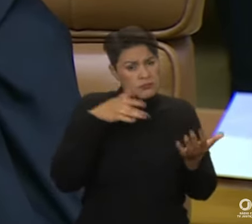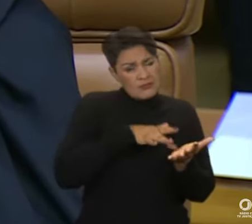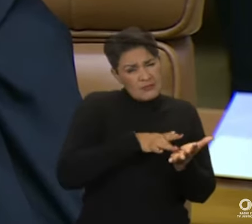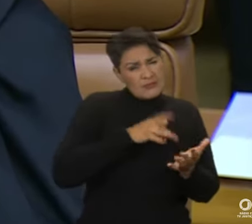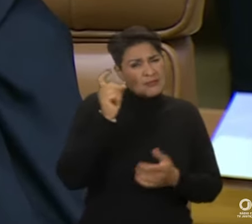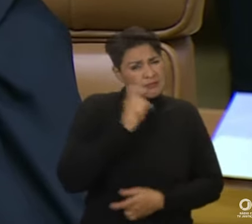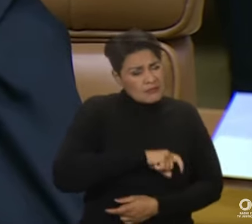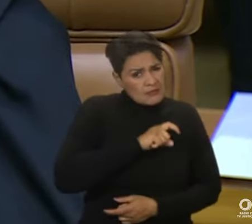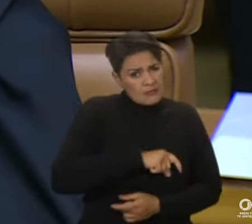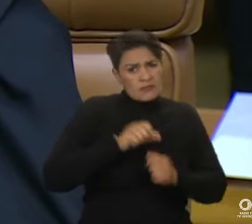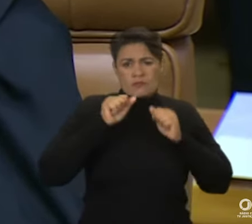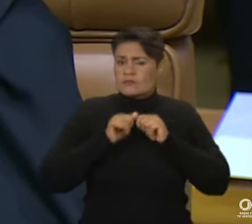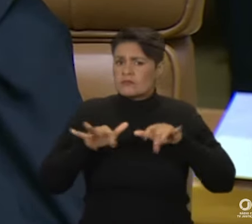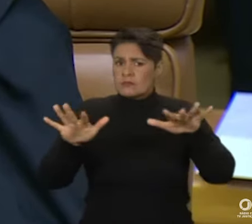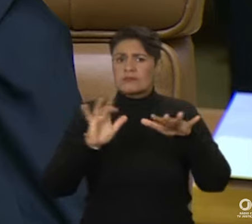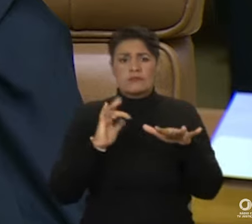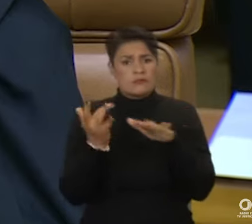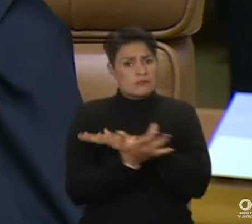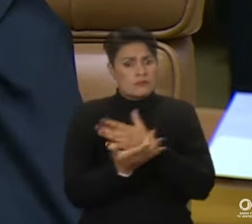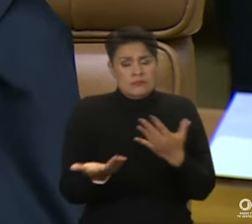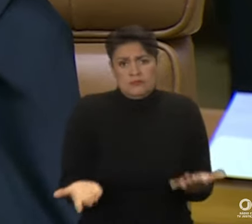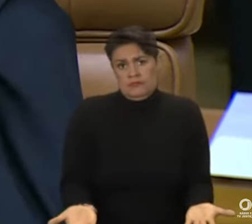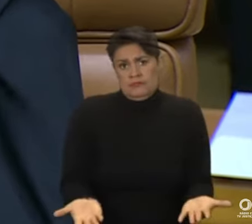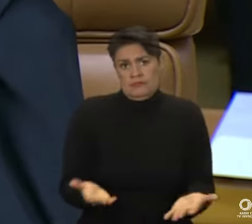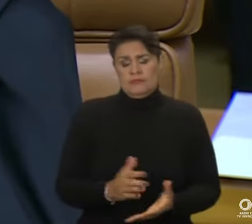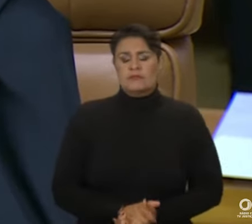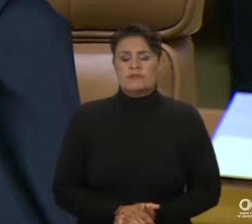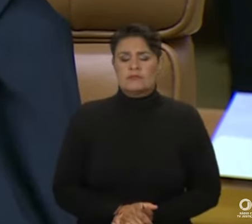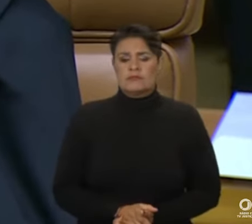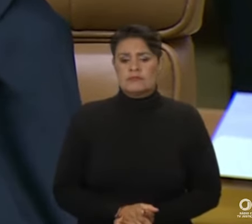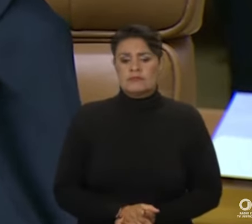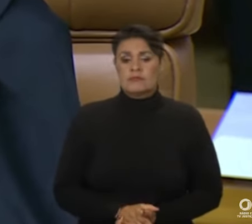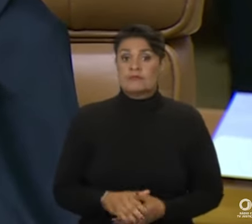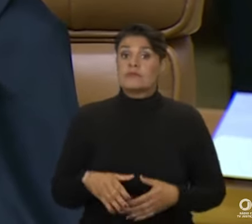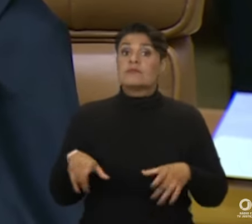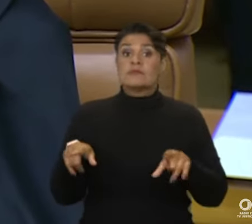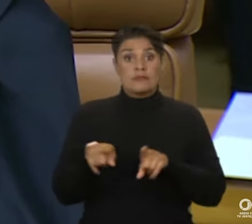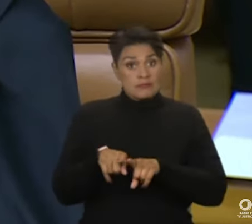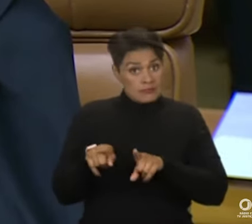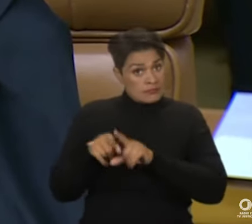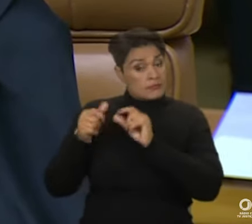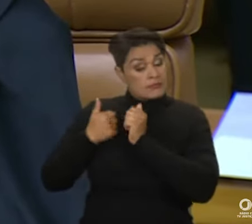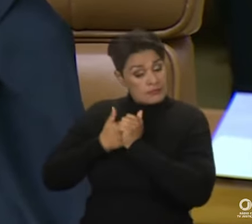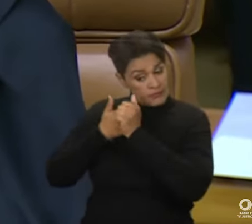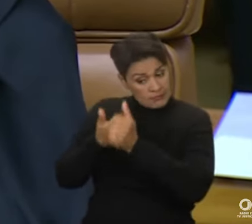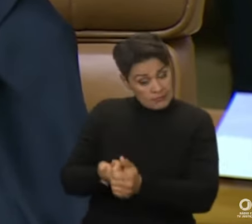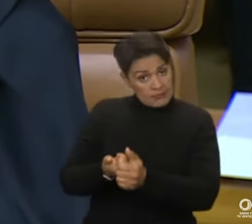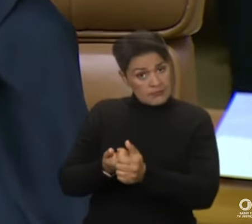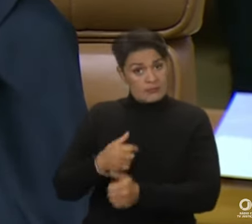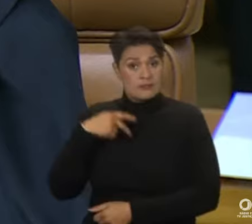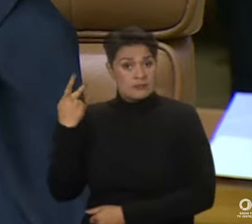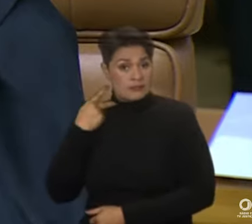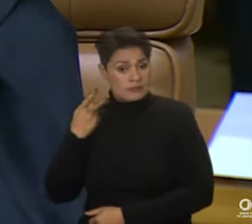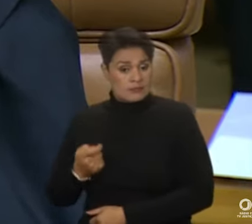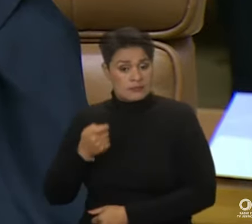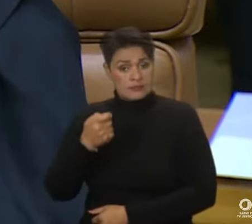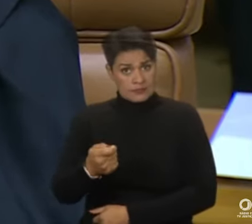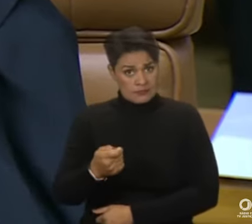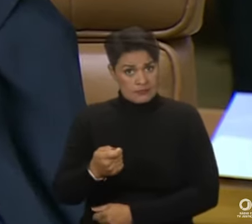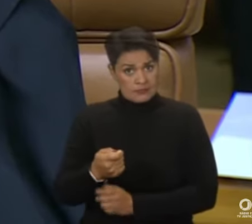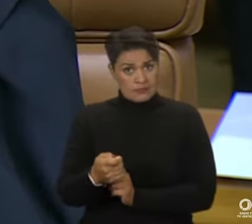e atentavam contra o equilíbrio das eleições. Tudo isso acompanhado pelo eminente Procurador-Geral da República, que acompanha